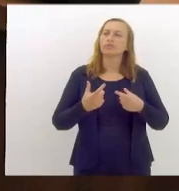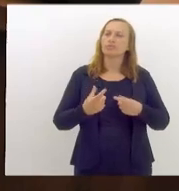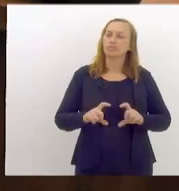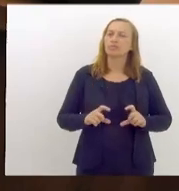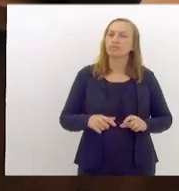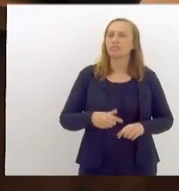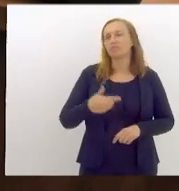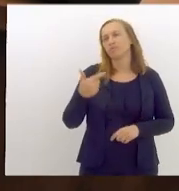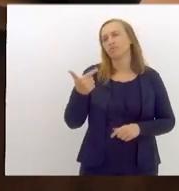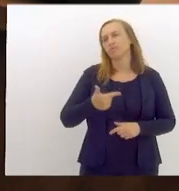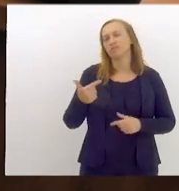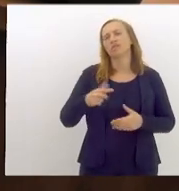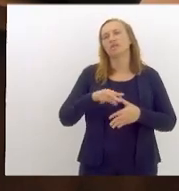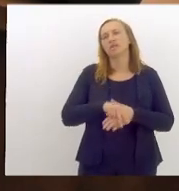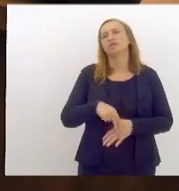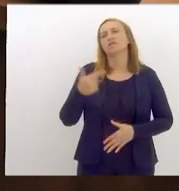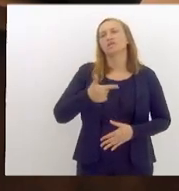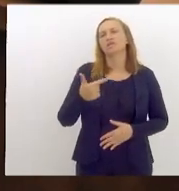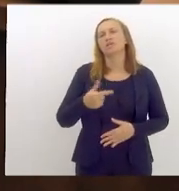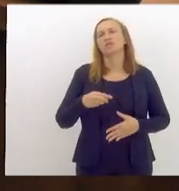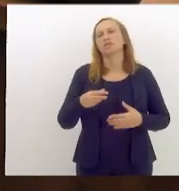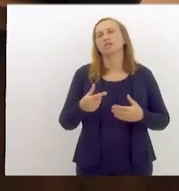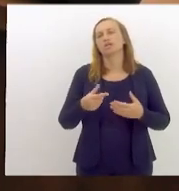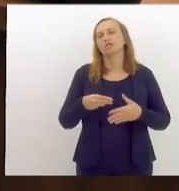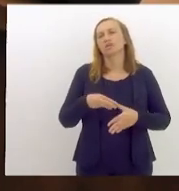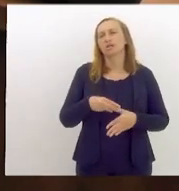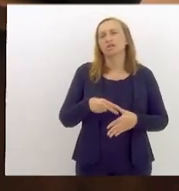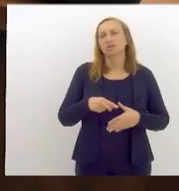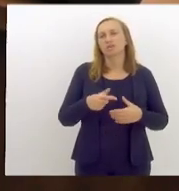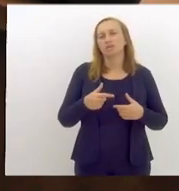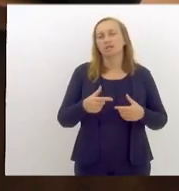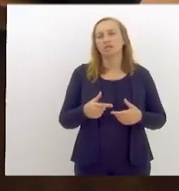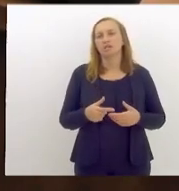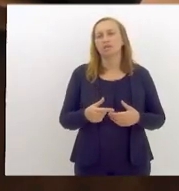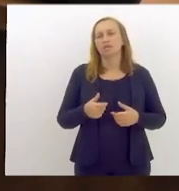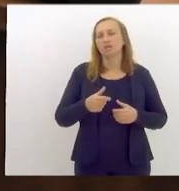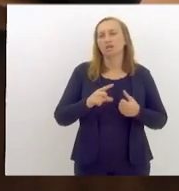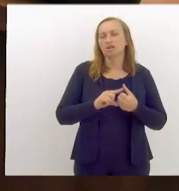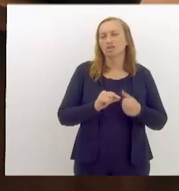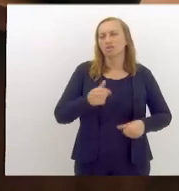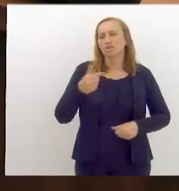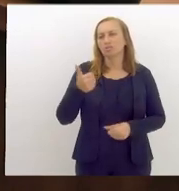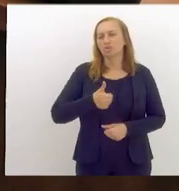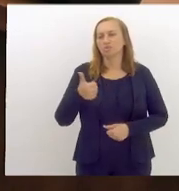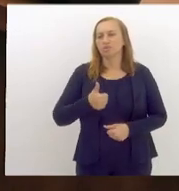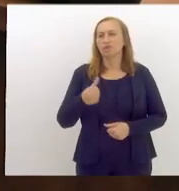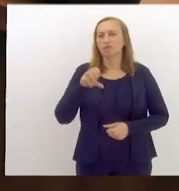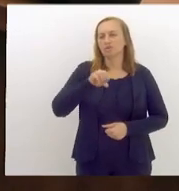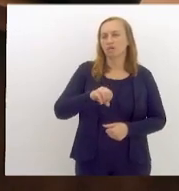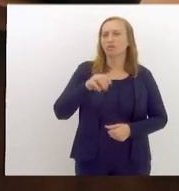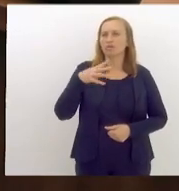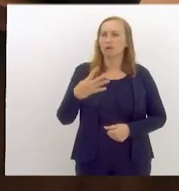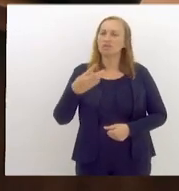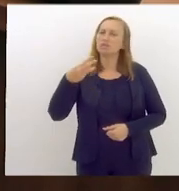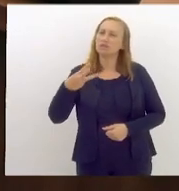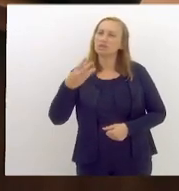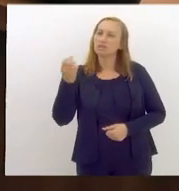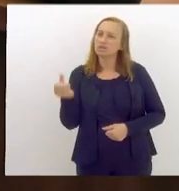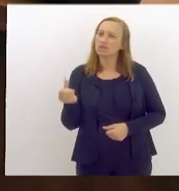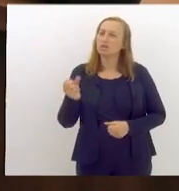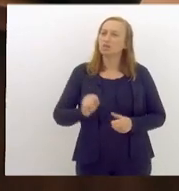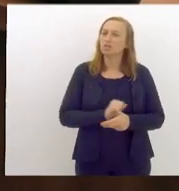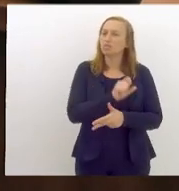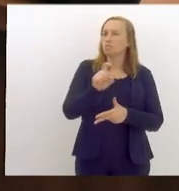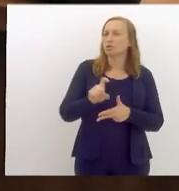e os Cinza o segundo do parágrafo terceiro antes do artigo 1º da 9436 o